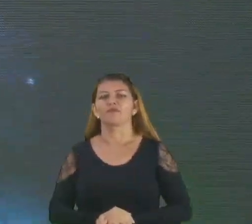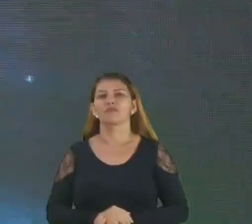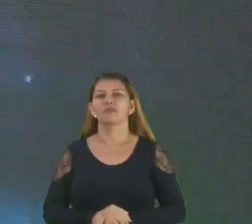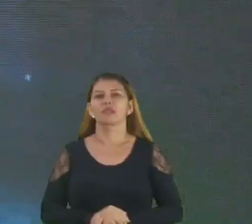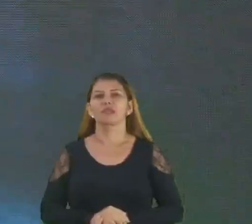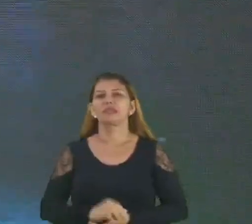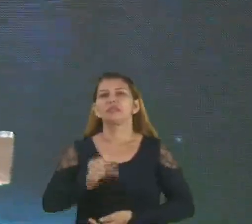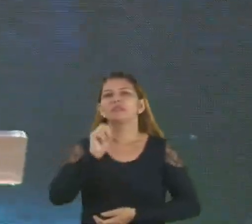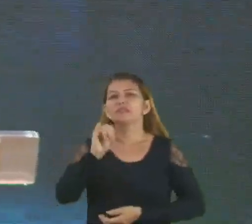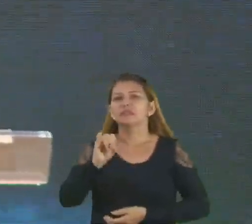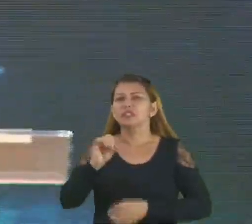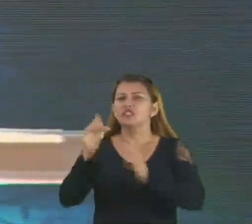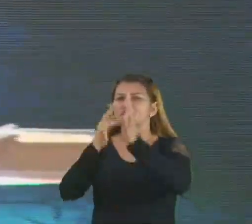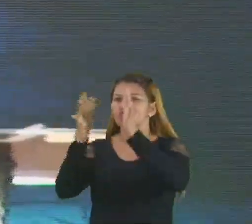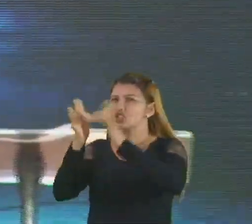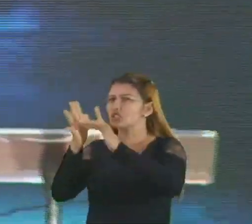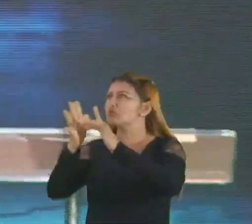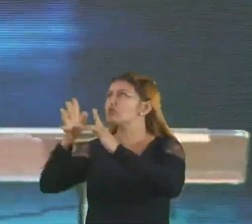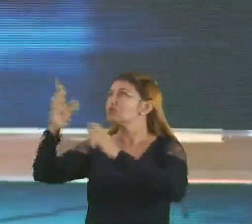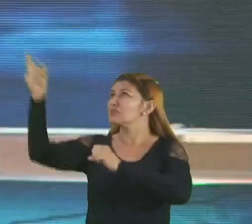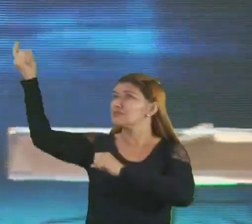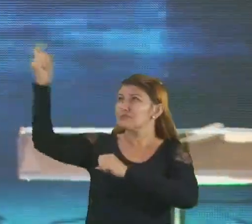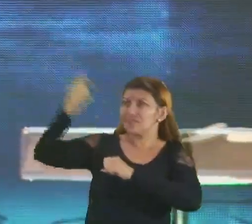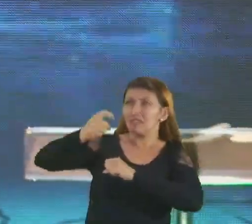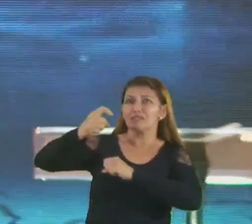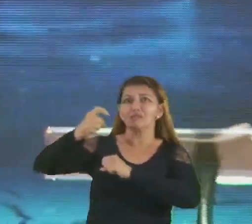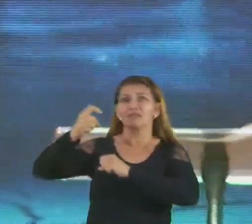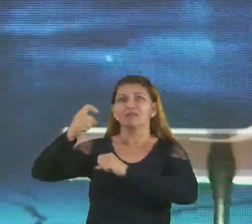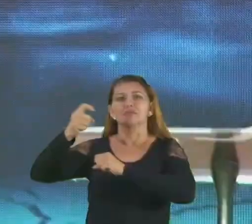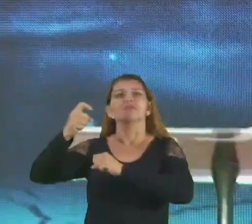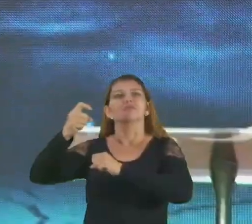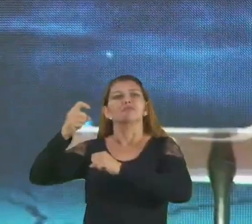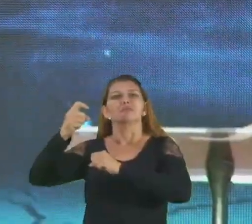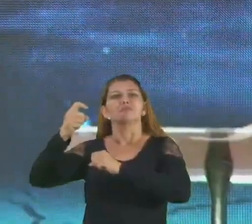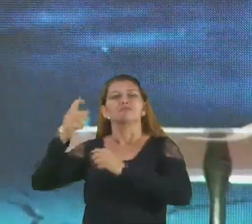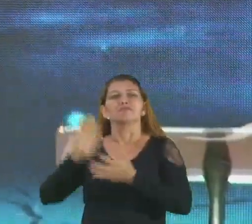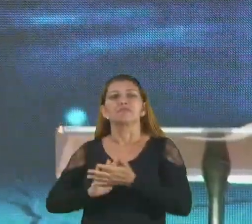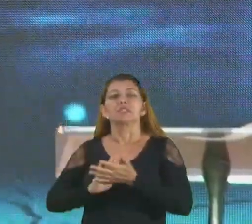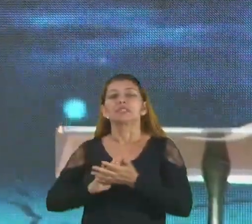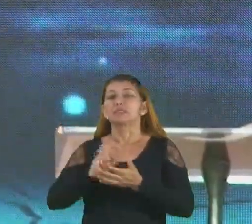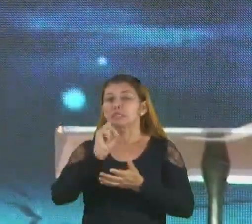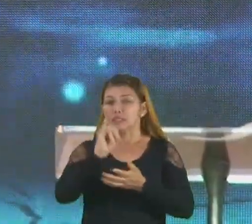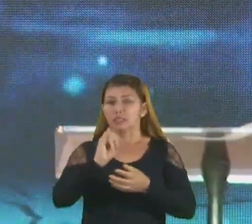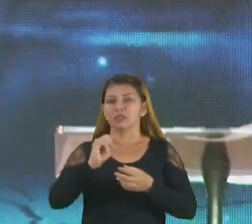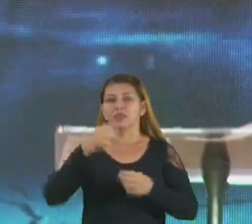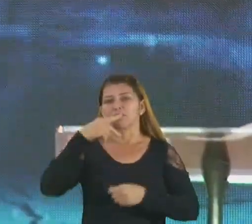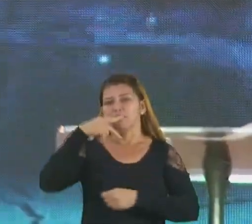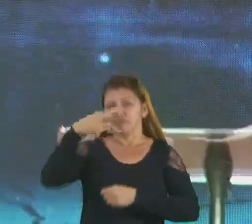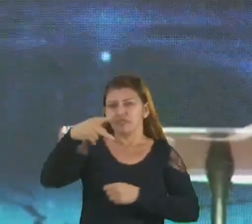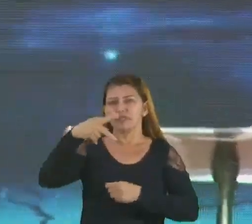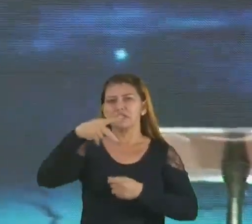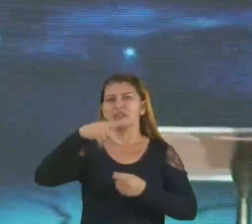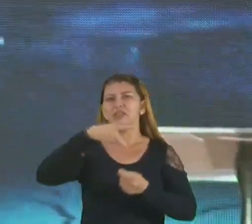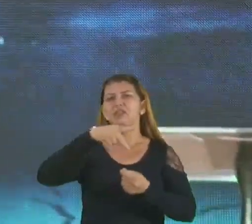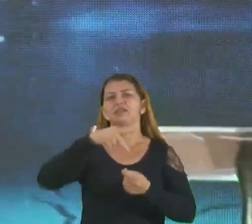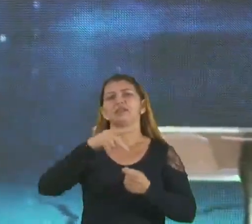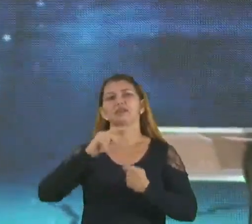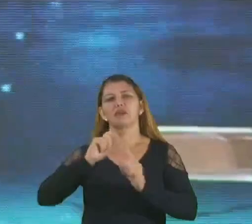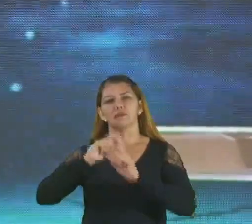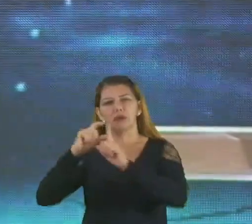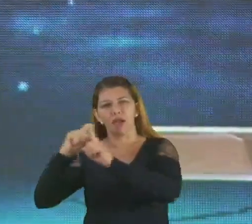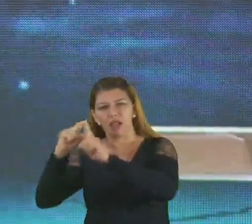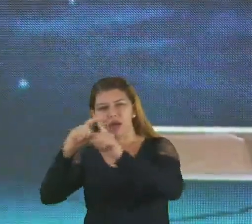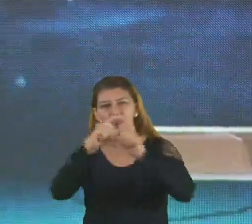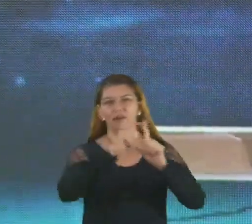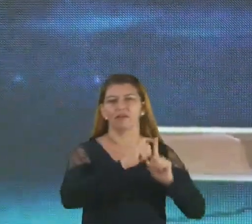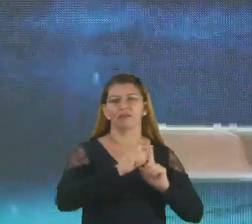Se a vinda de Jesus está às portas, se as profecias estão se cumprindo, se os sinais estão